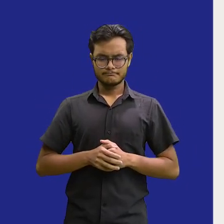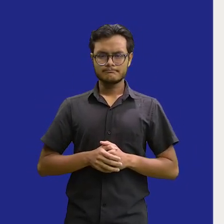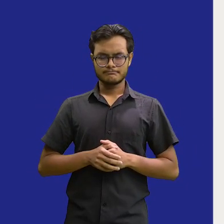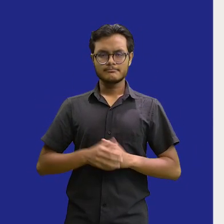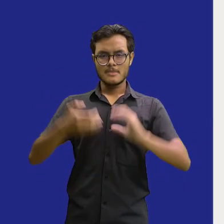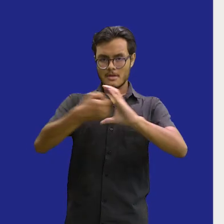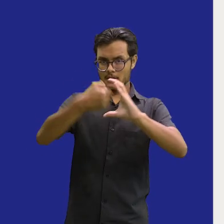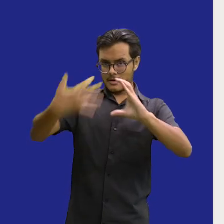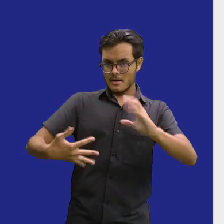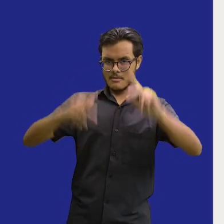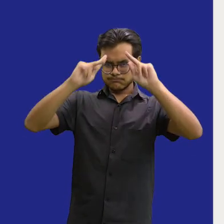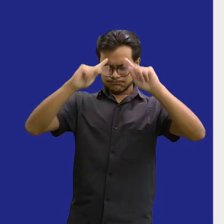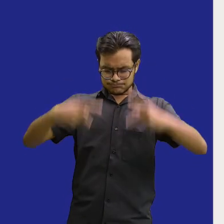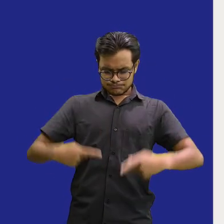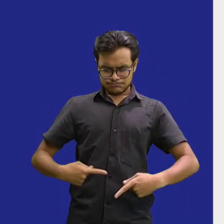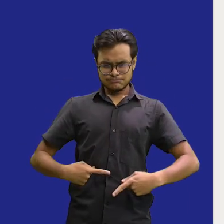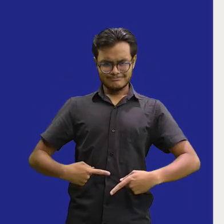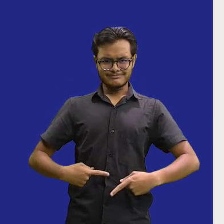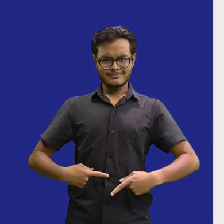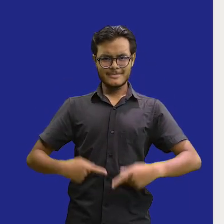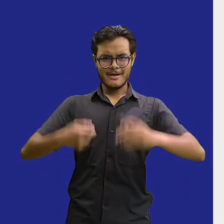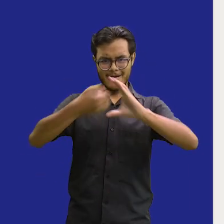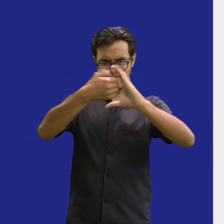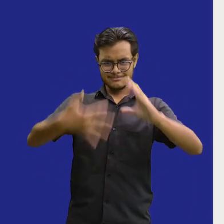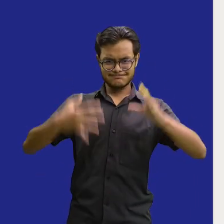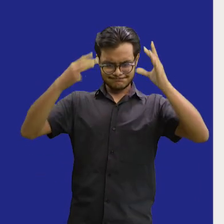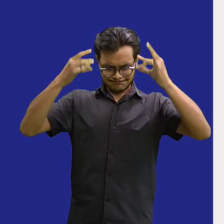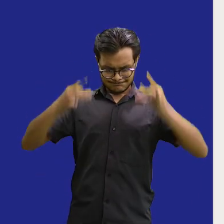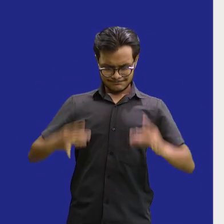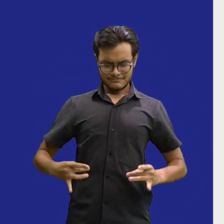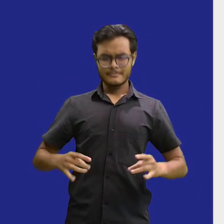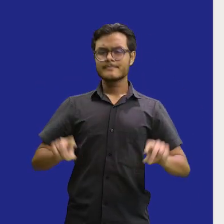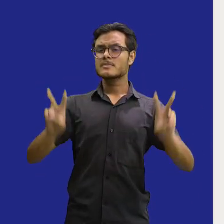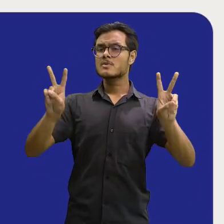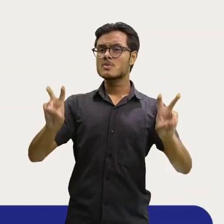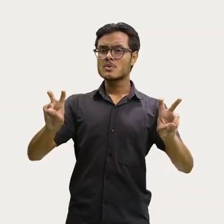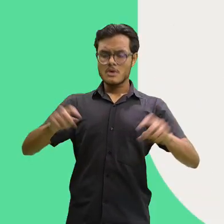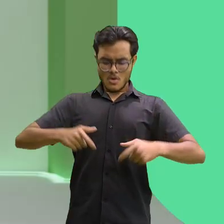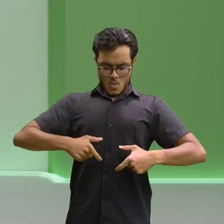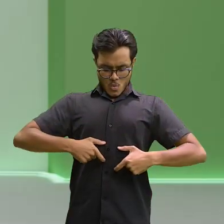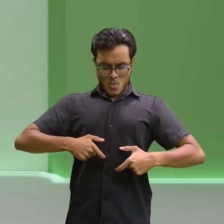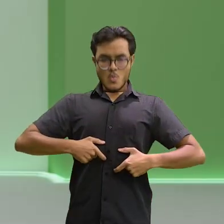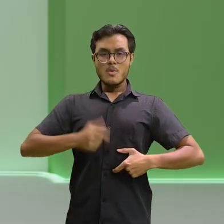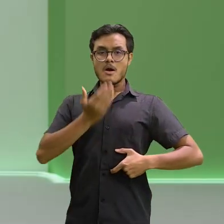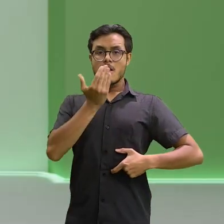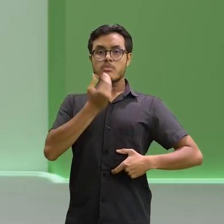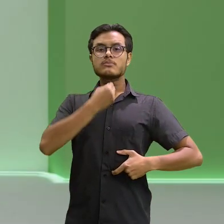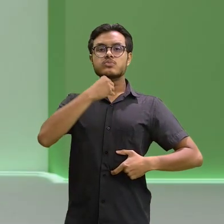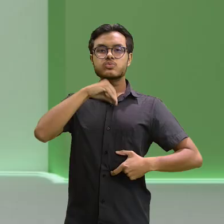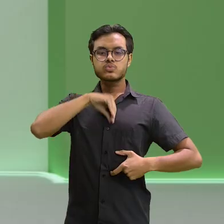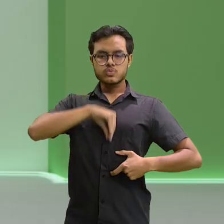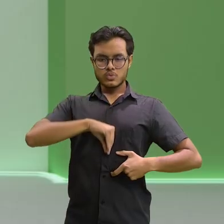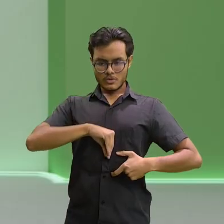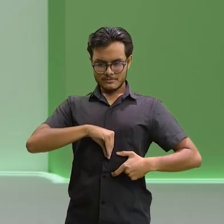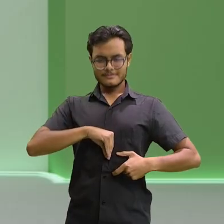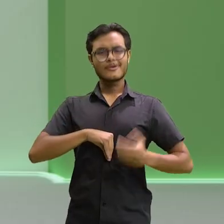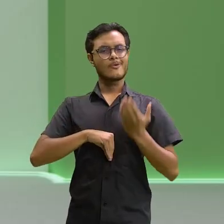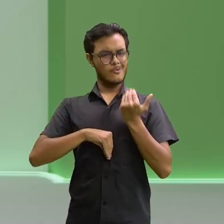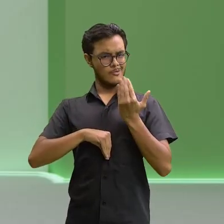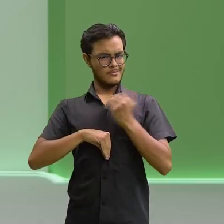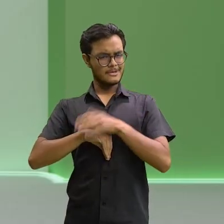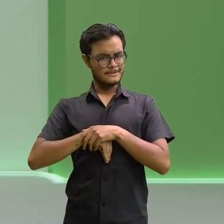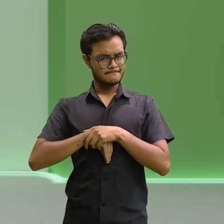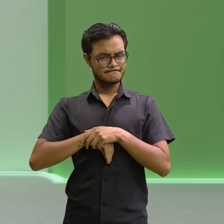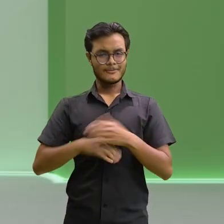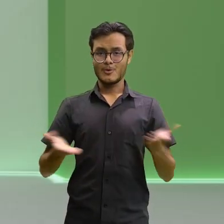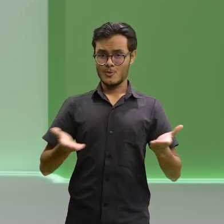aí a nossa vibe de fisiologia, vamos falar de sistema digestório, pai. Vimos cardio,